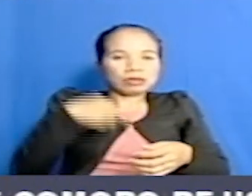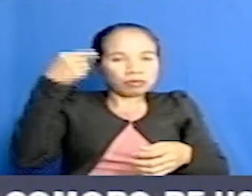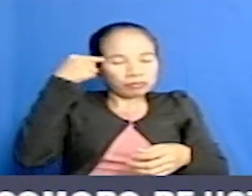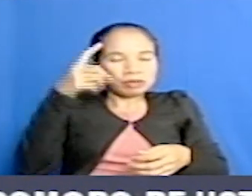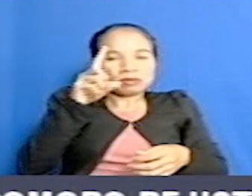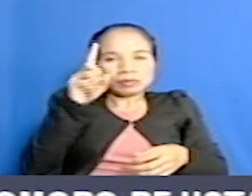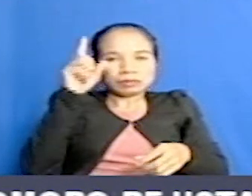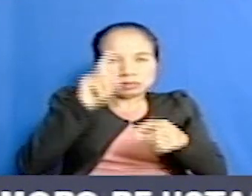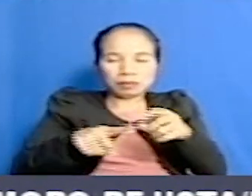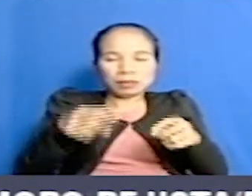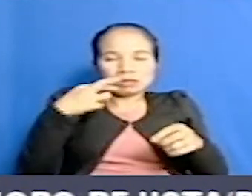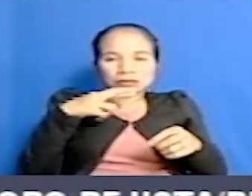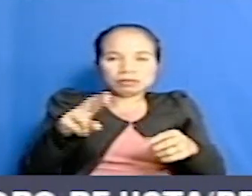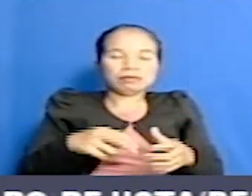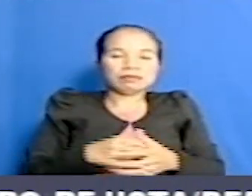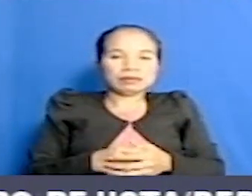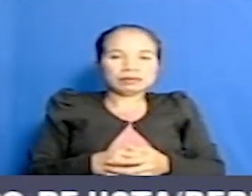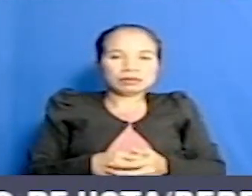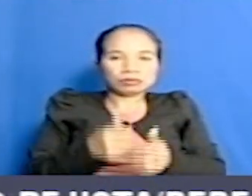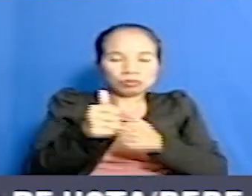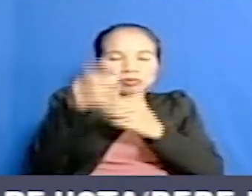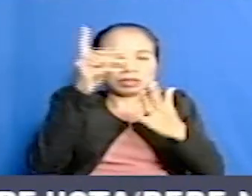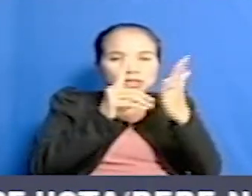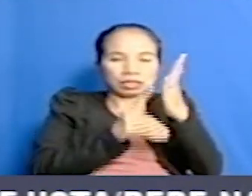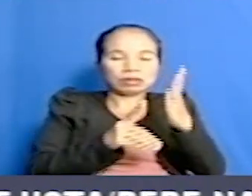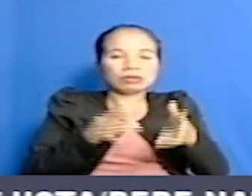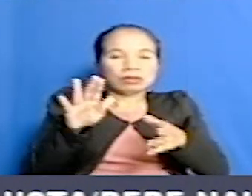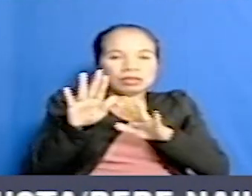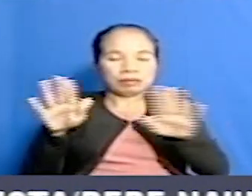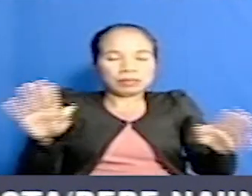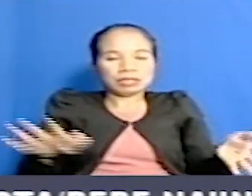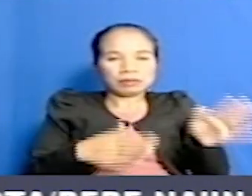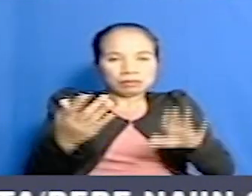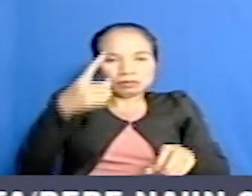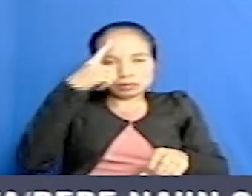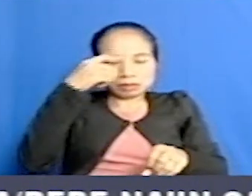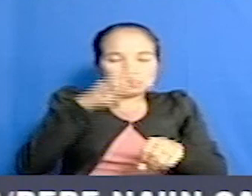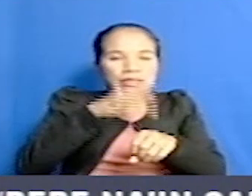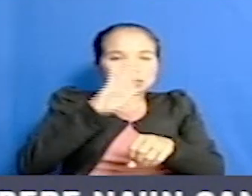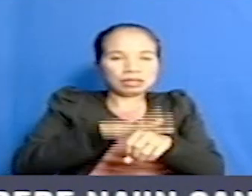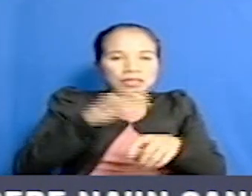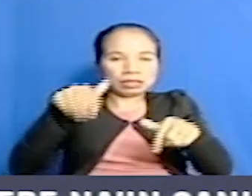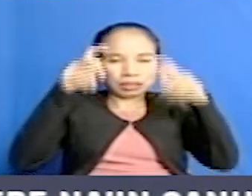bem resolve. Entretanto, tuirdados, labarik nebe mate, tamba dengue e Timor-Leste,